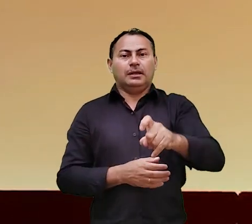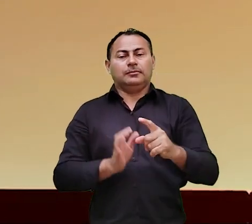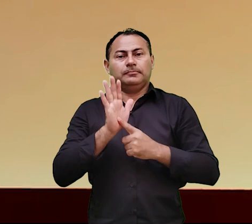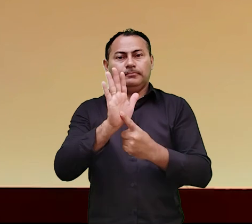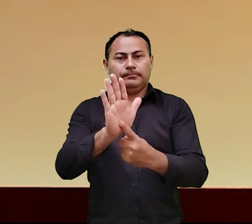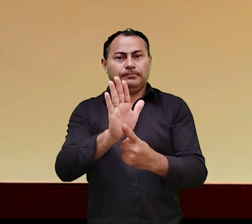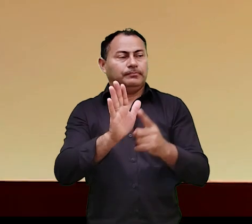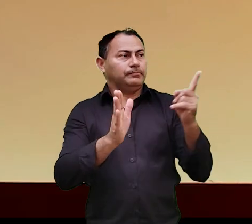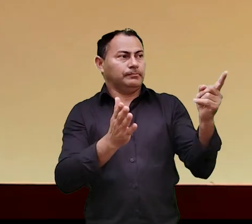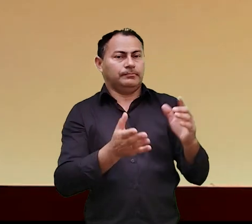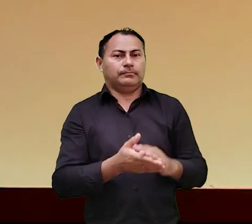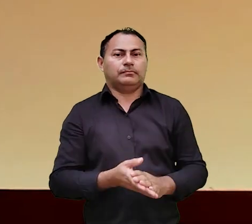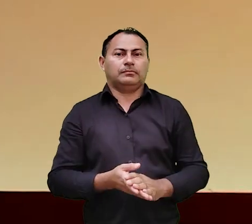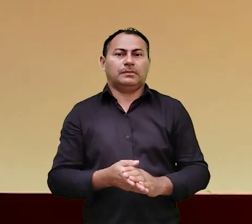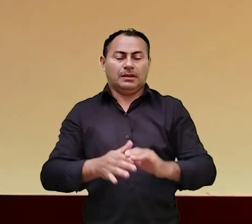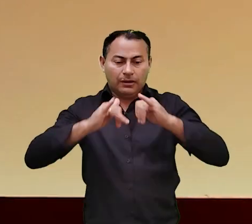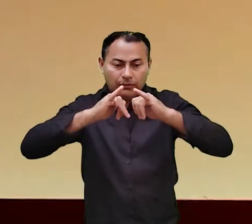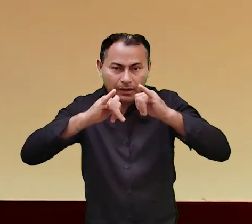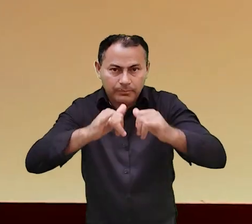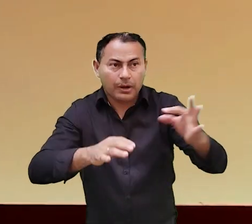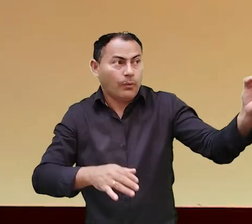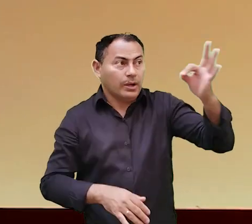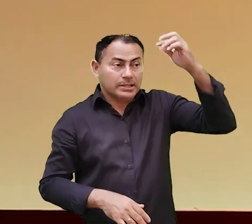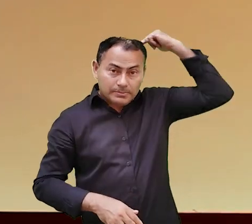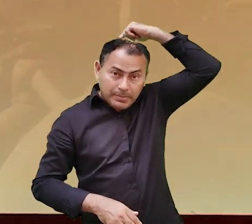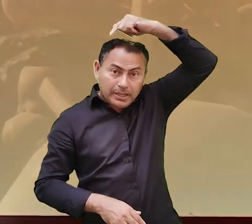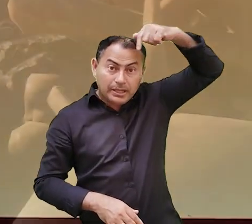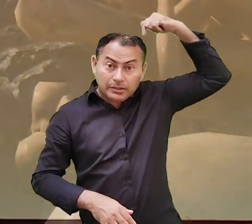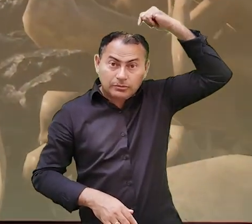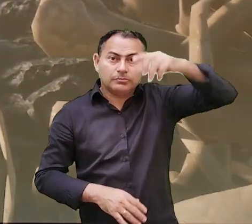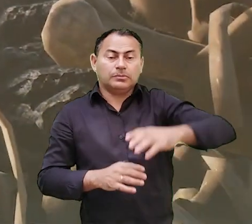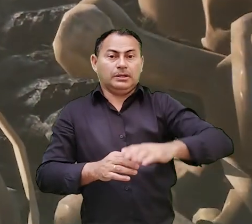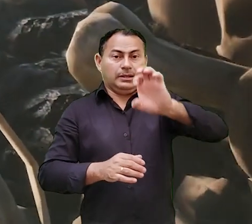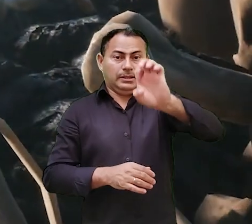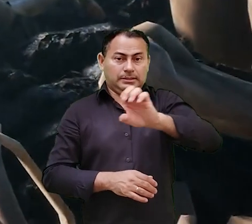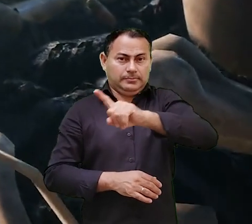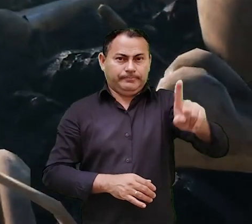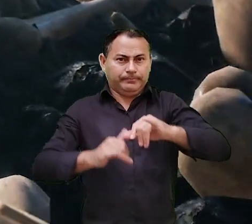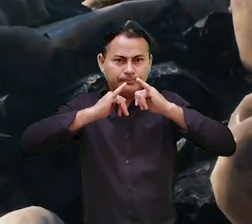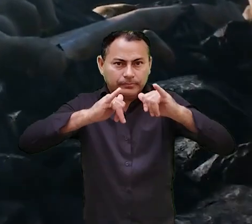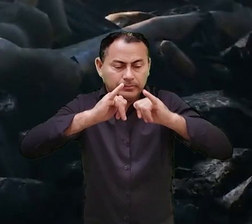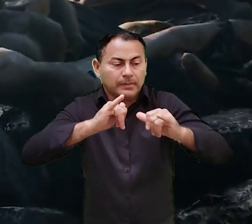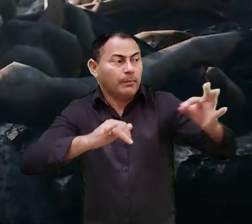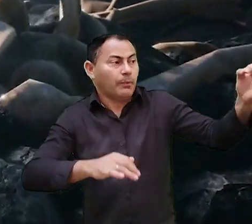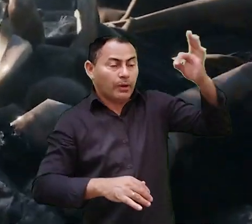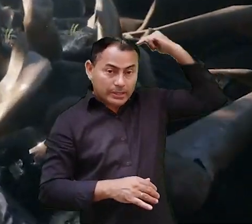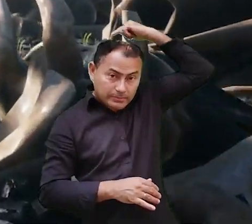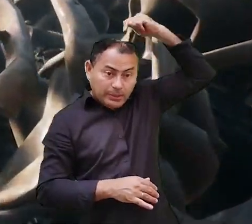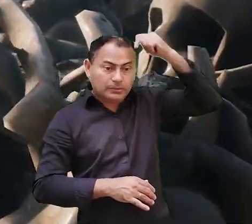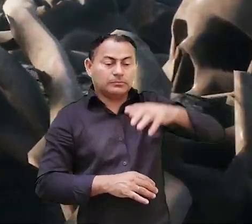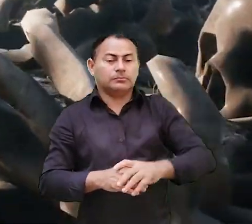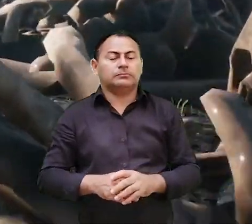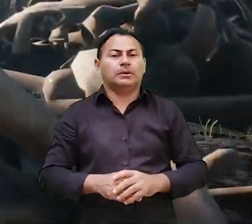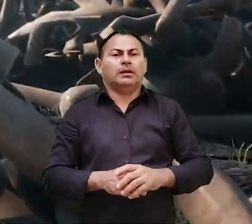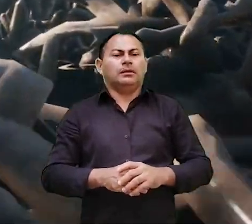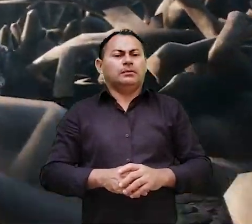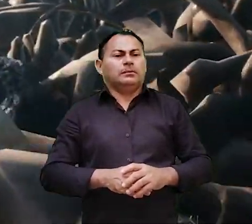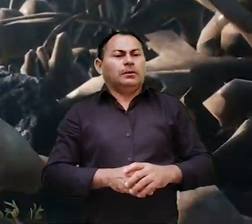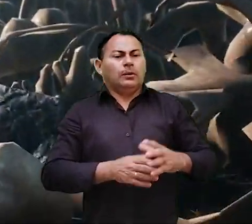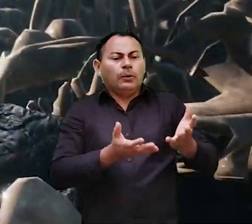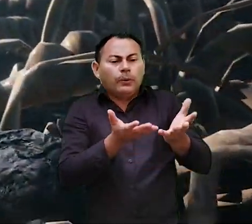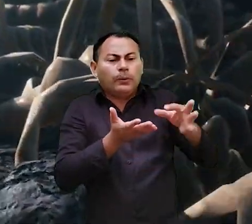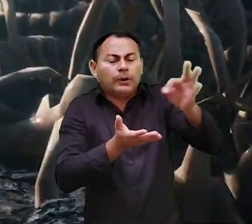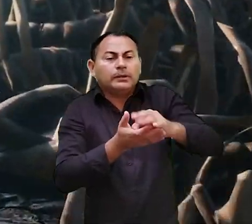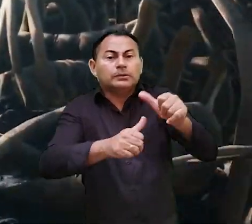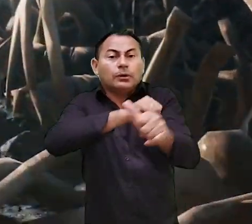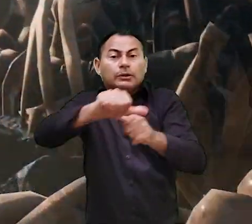É isso que está sendo ilustrado aqui. Pregue para o Espírito. Quando Ezequiel profetizou para o Espírito, o fôlego veio